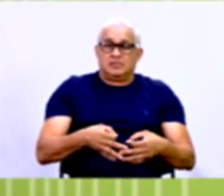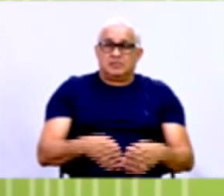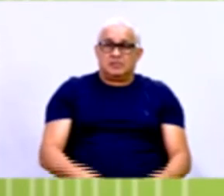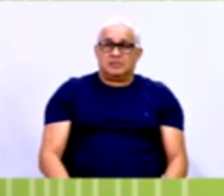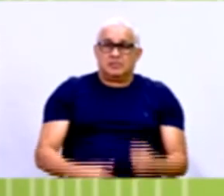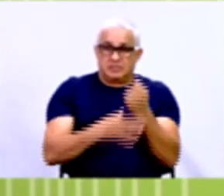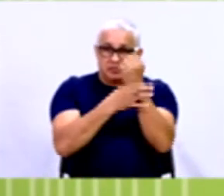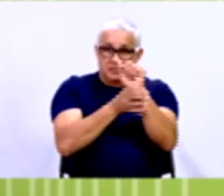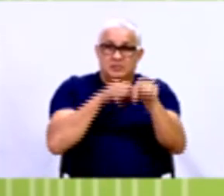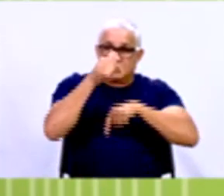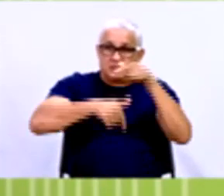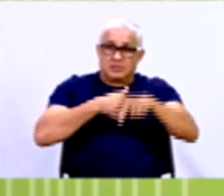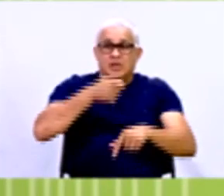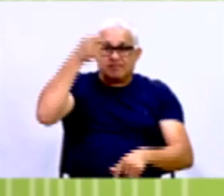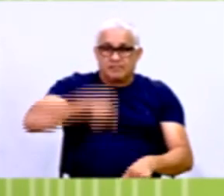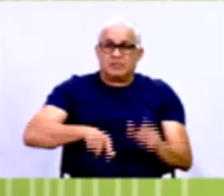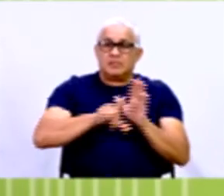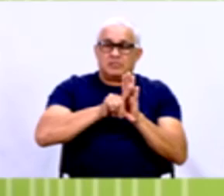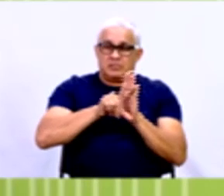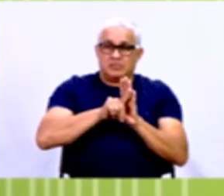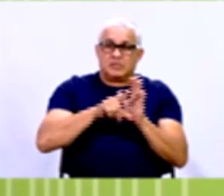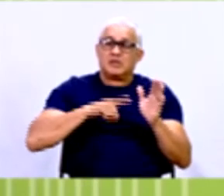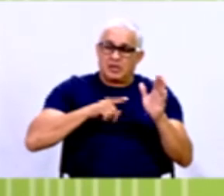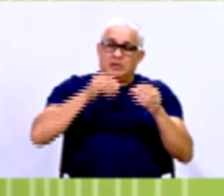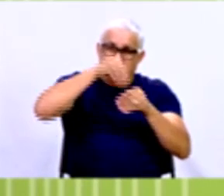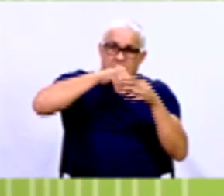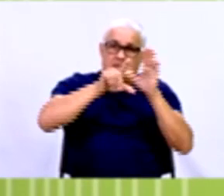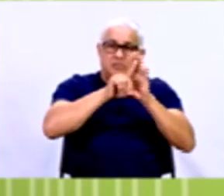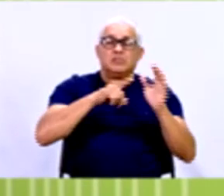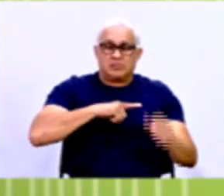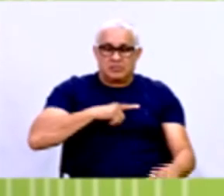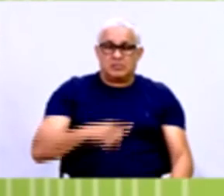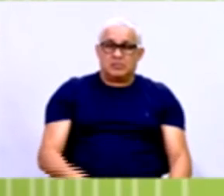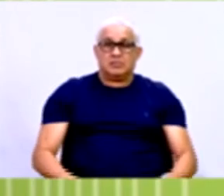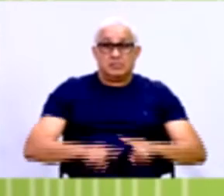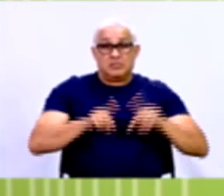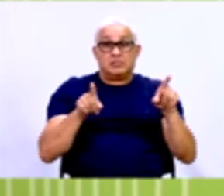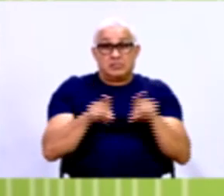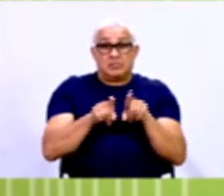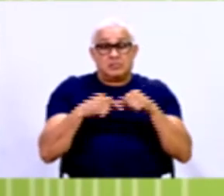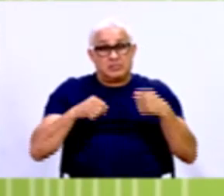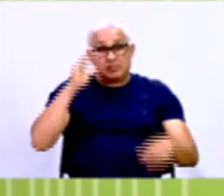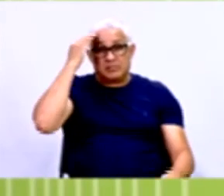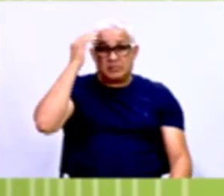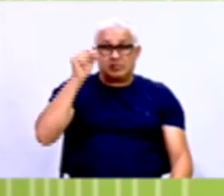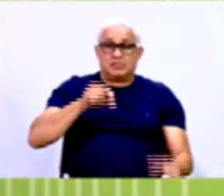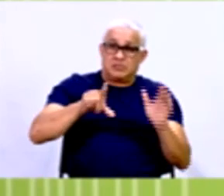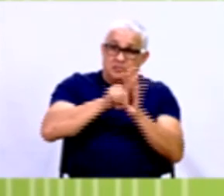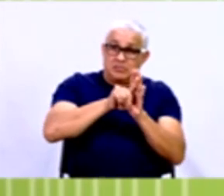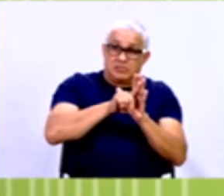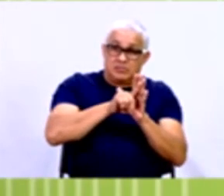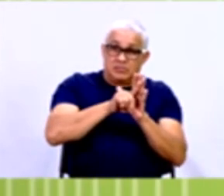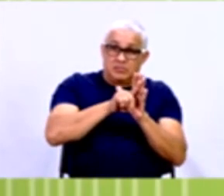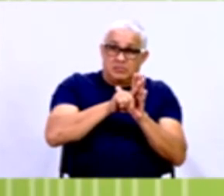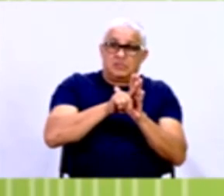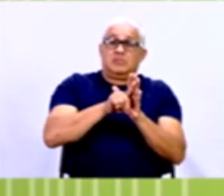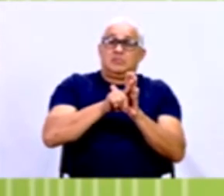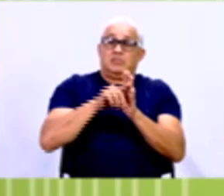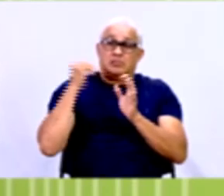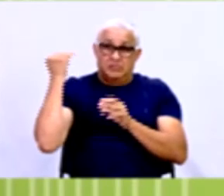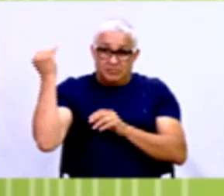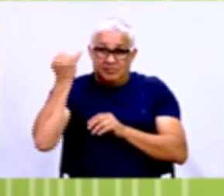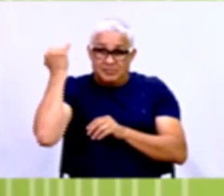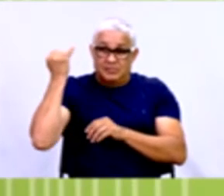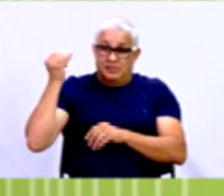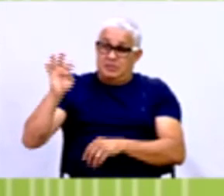do trabalho, ela é uma obrigação legal? Ela está prevista em lei? Tá. Mas ela também, você também tem que entender que, além da lei, há uma importância técnica,